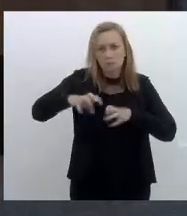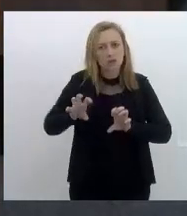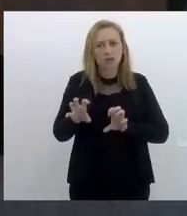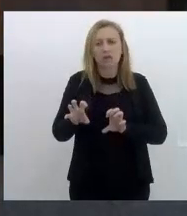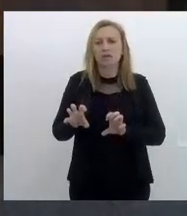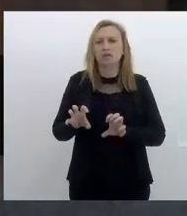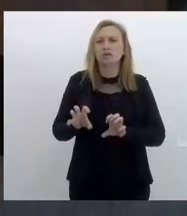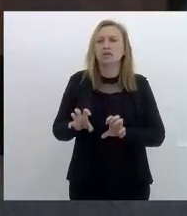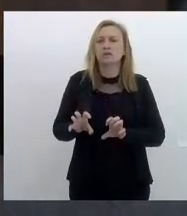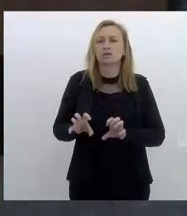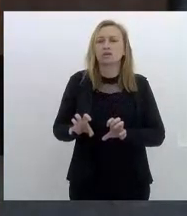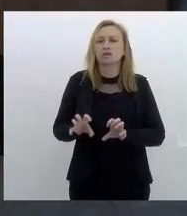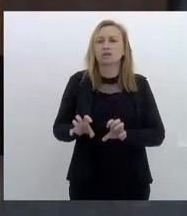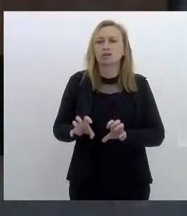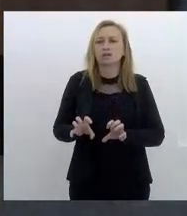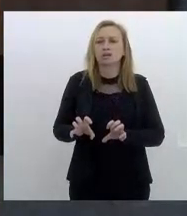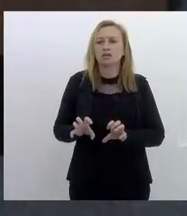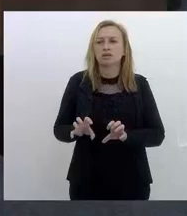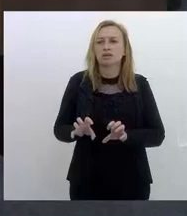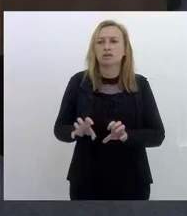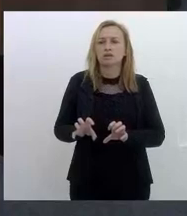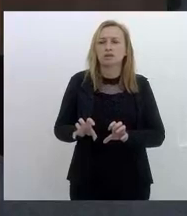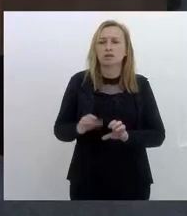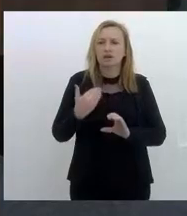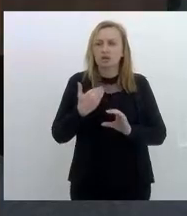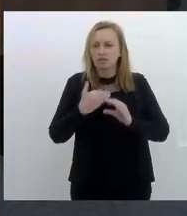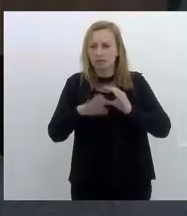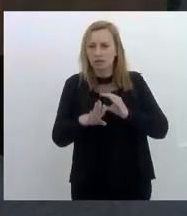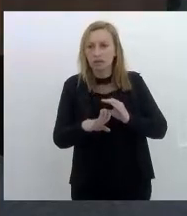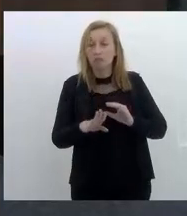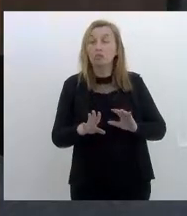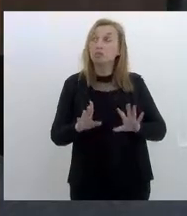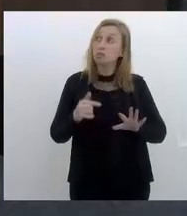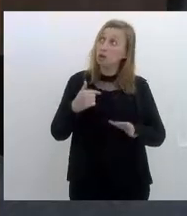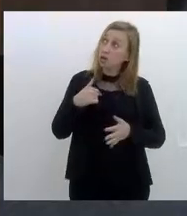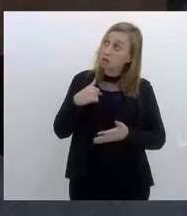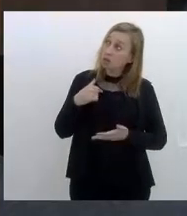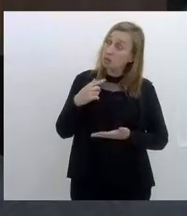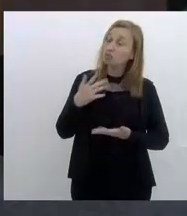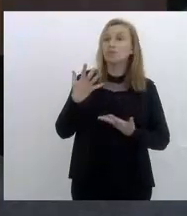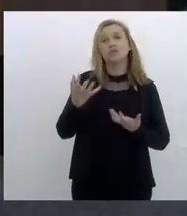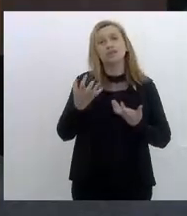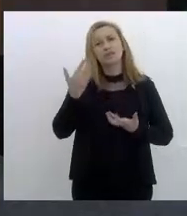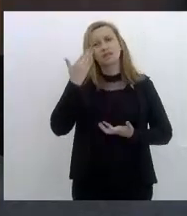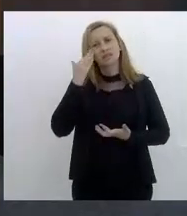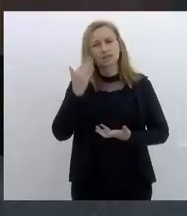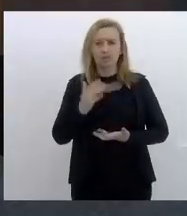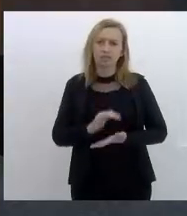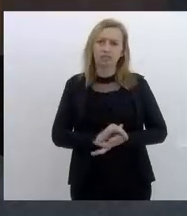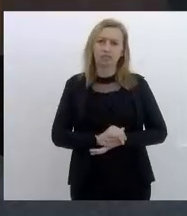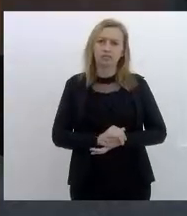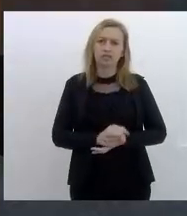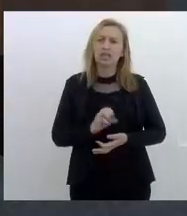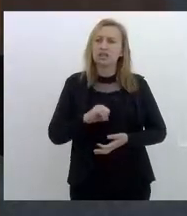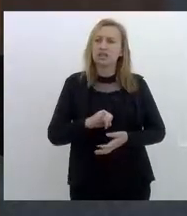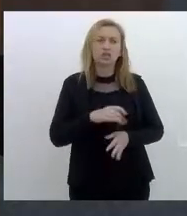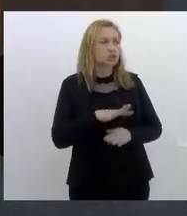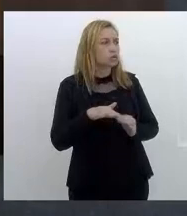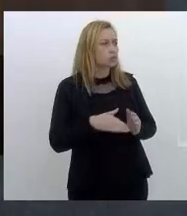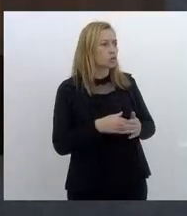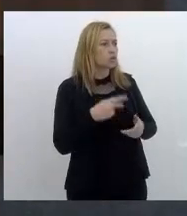fazer dessa maneira eu não queria enviar eu realmente como lhe queria entender que todos os